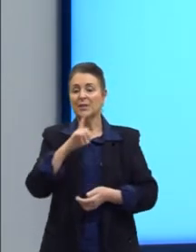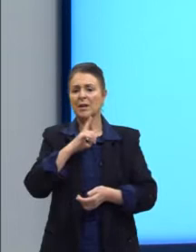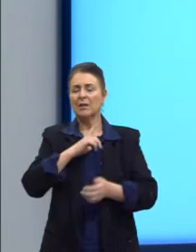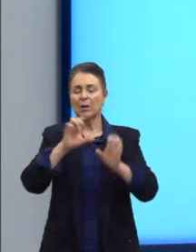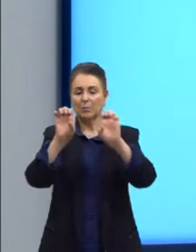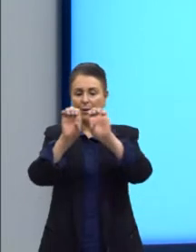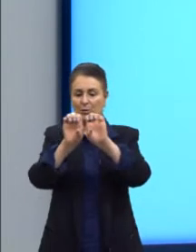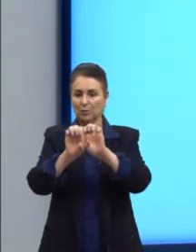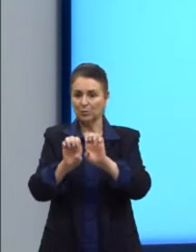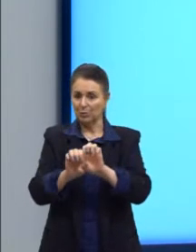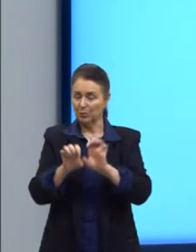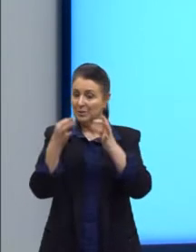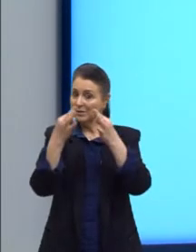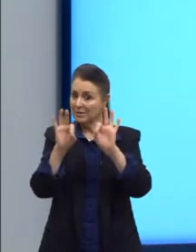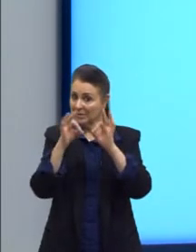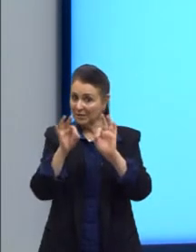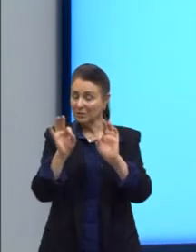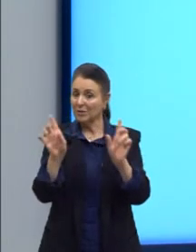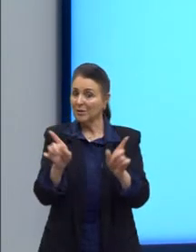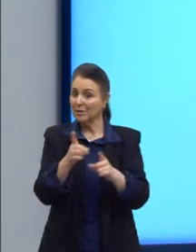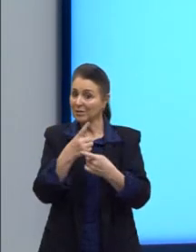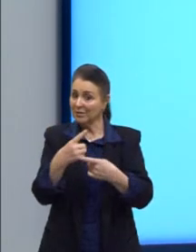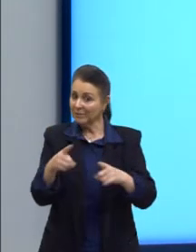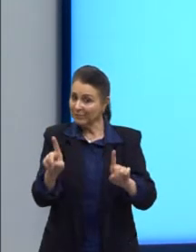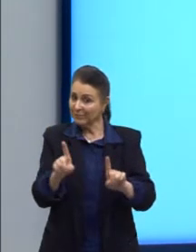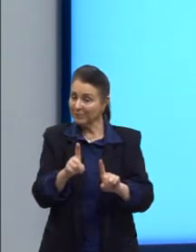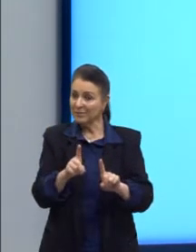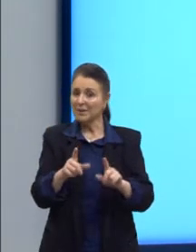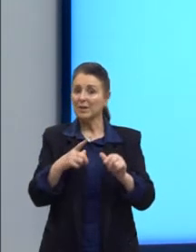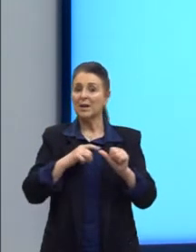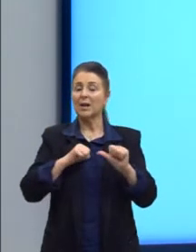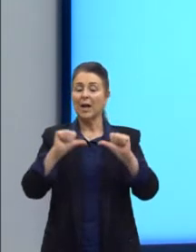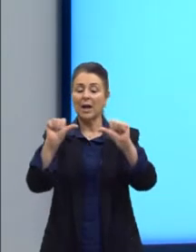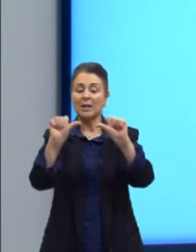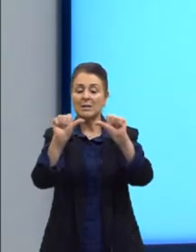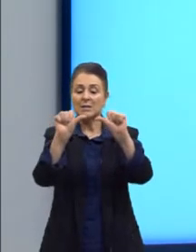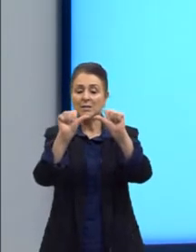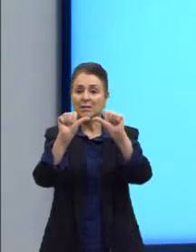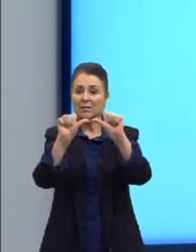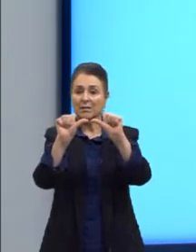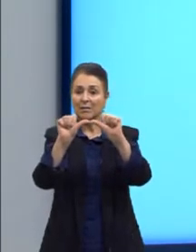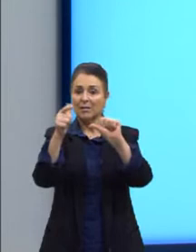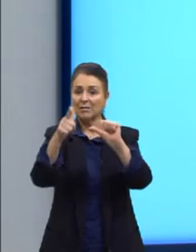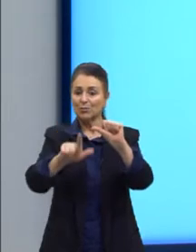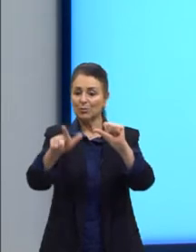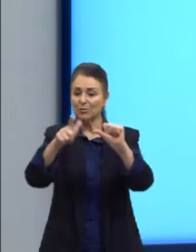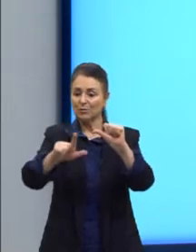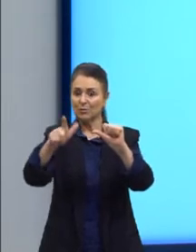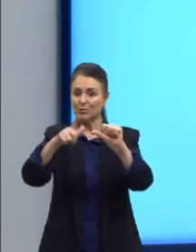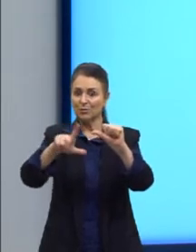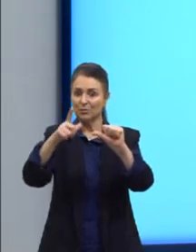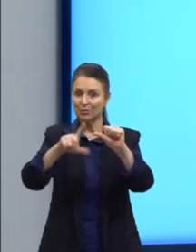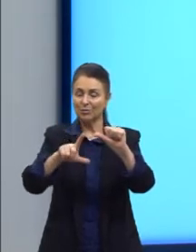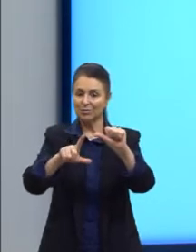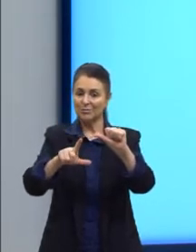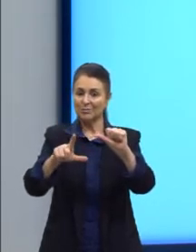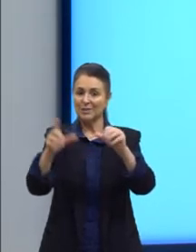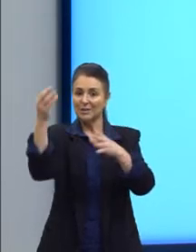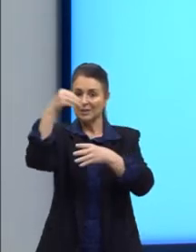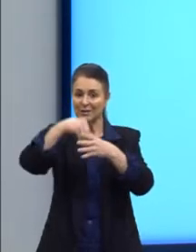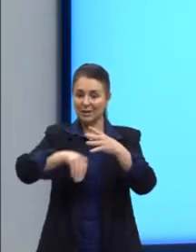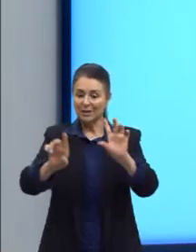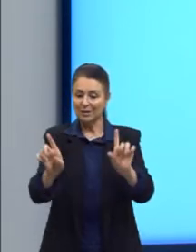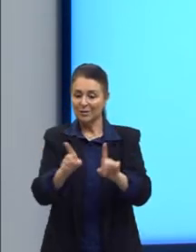tem uma estrutura sintática que ela é simétrica ou seja ela se repete ao longo da nossa canção